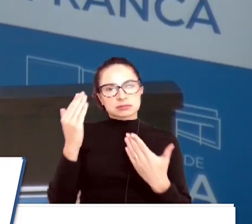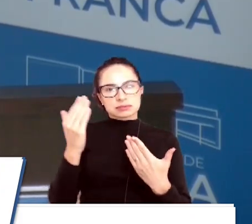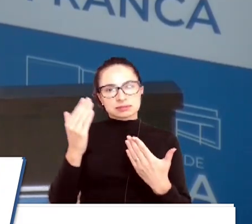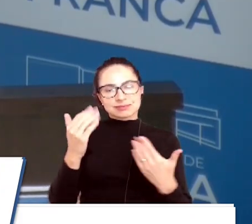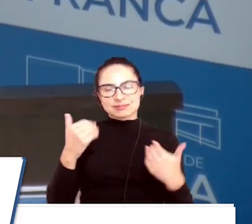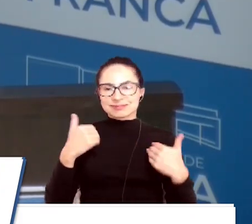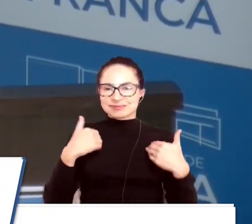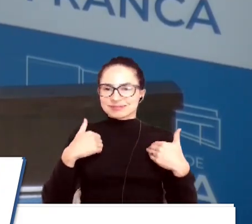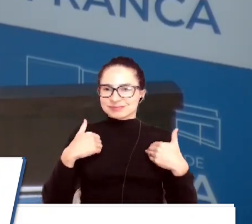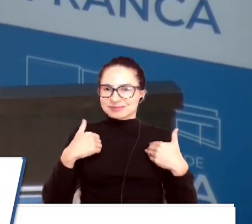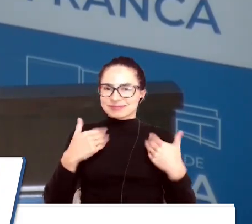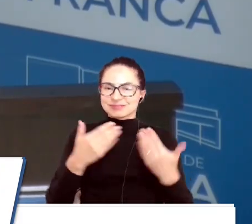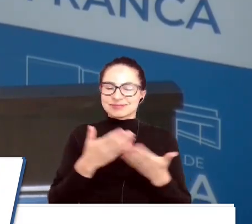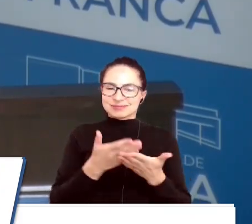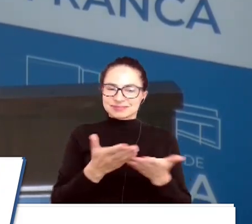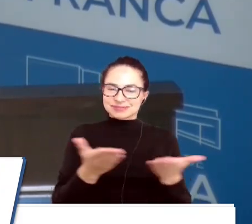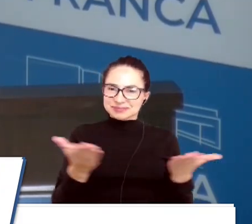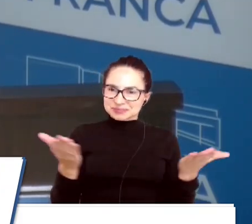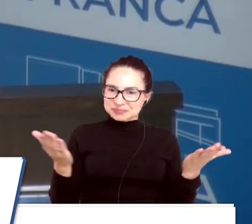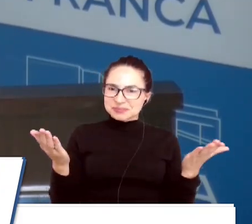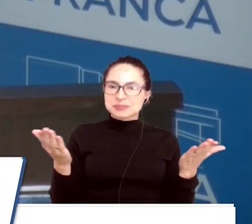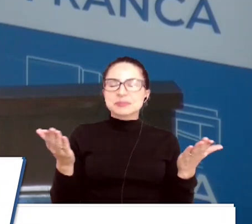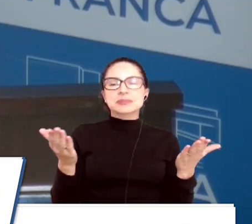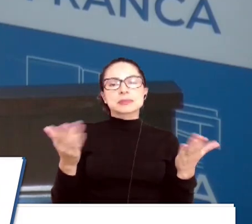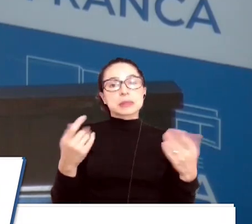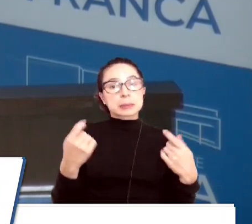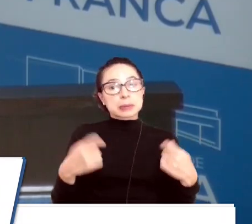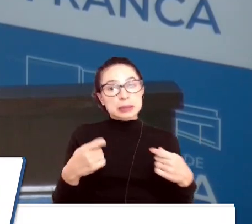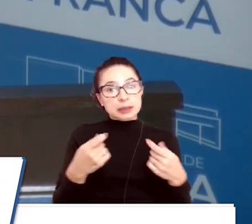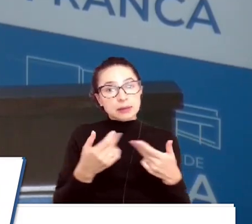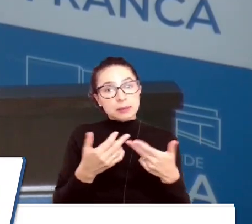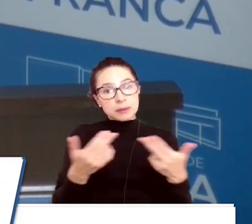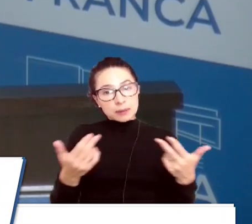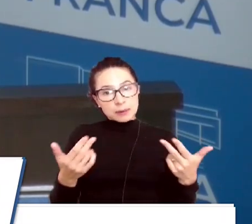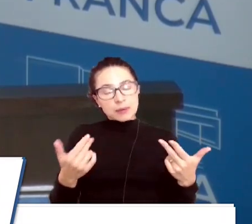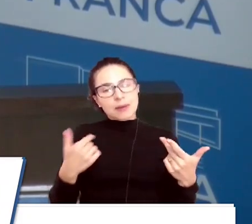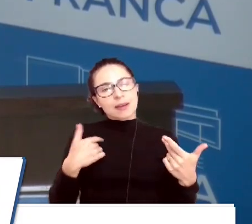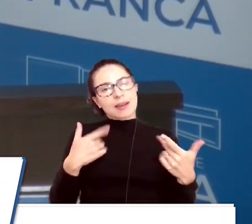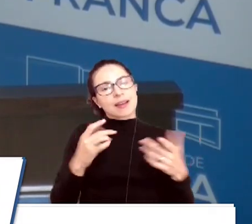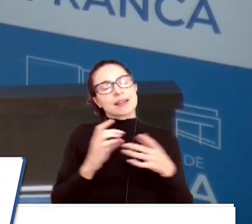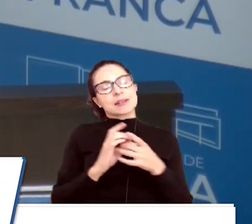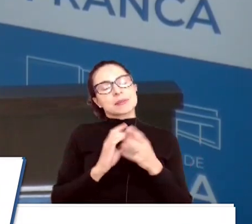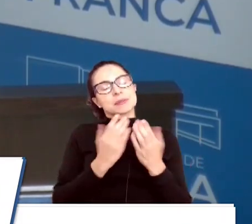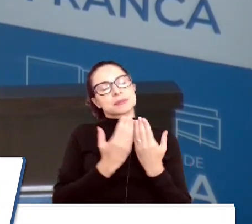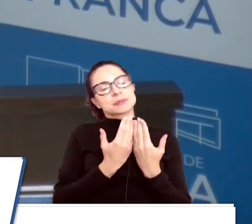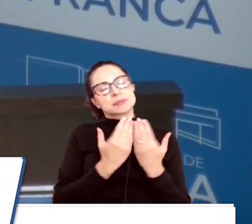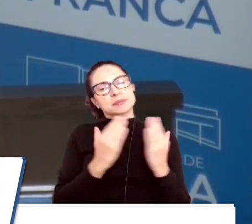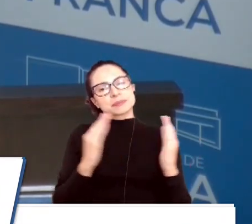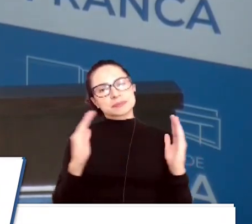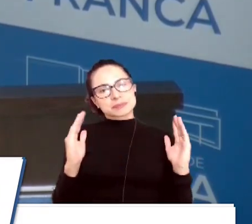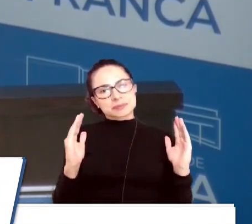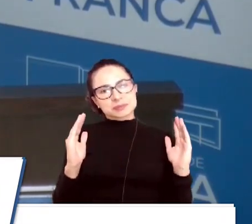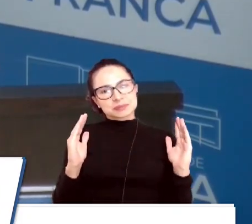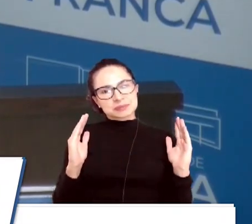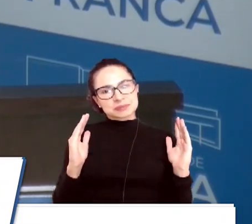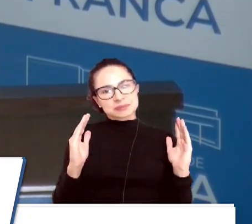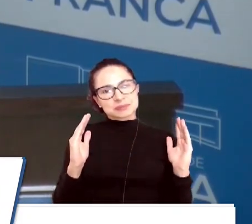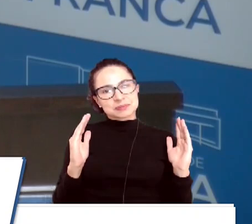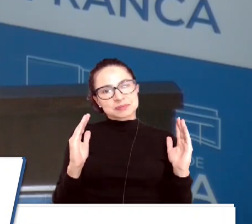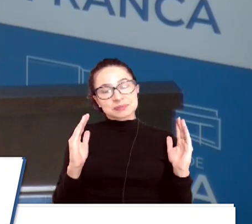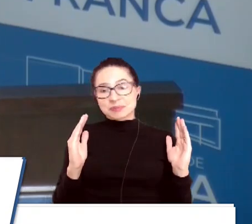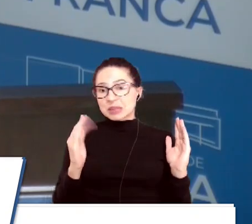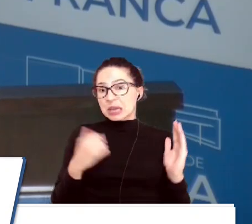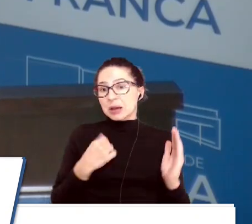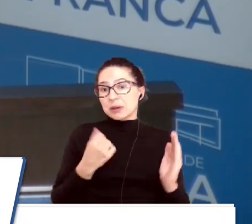para vocês também, precisando de mim, estou de coração aberto, não tenho